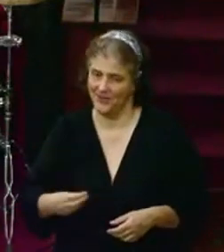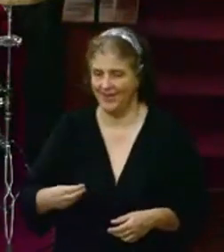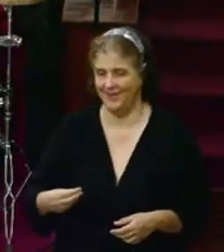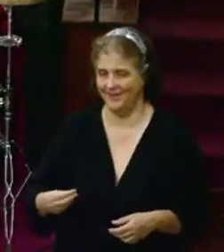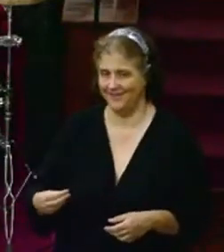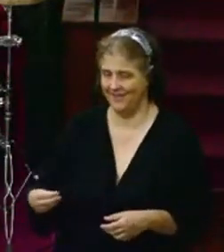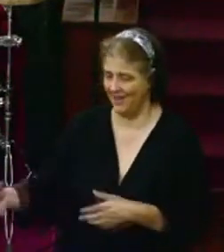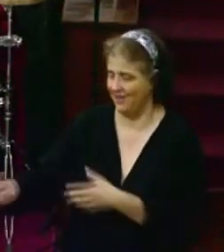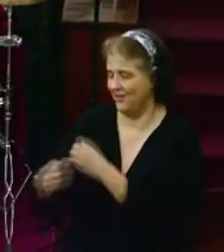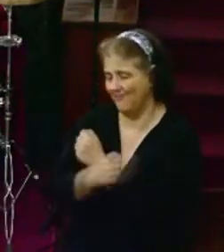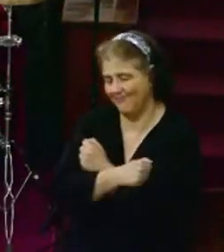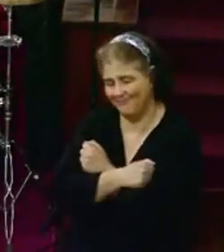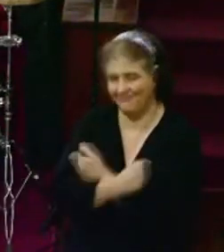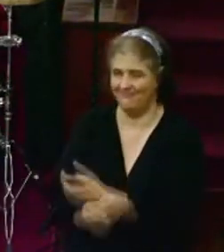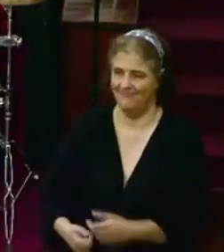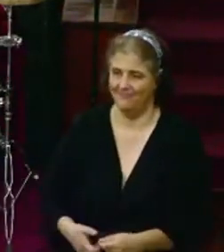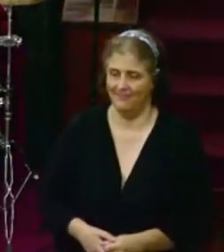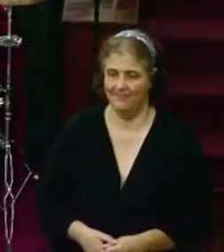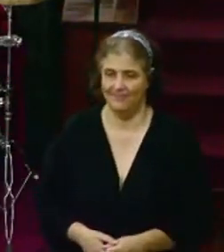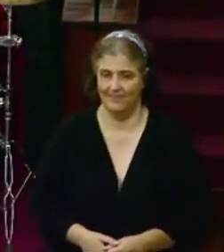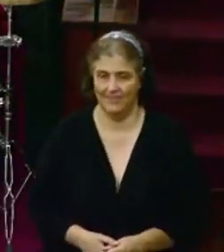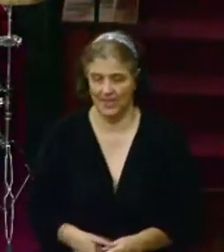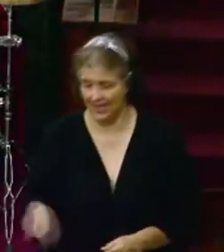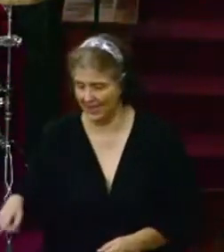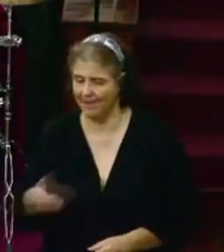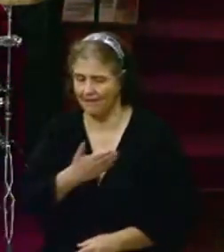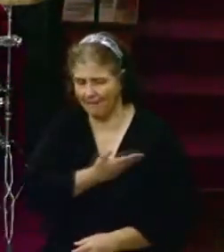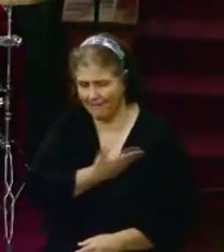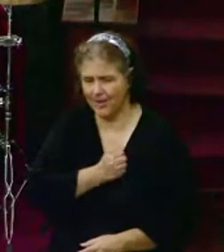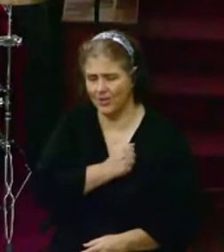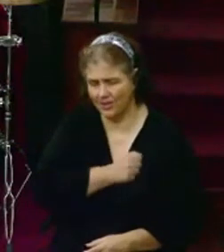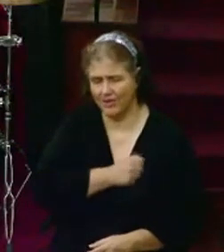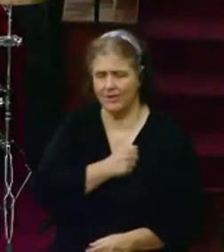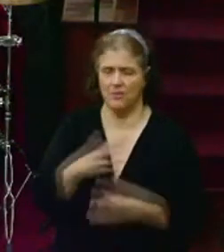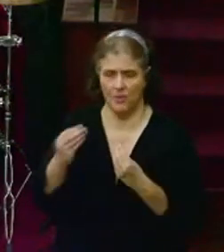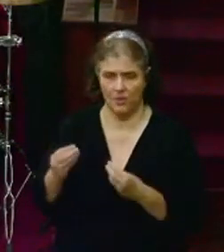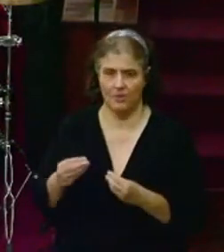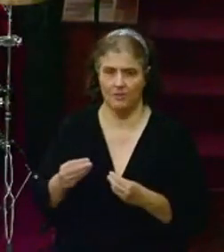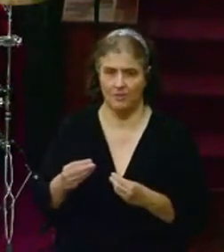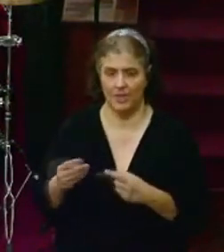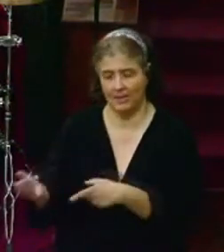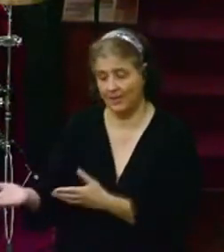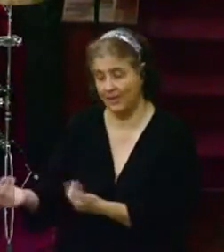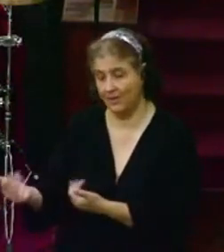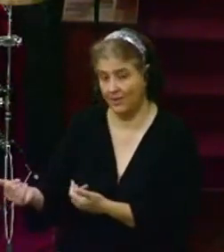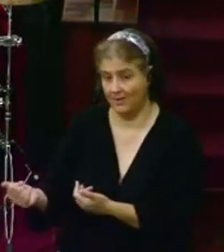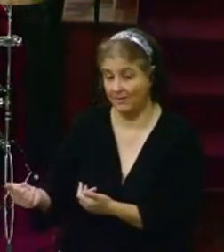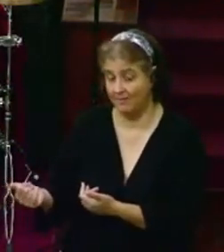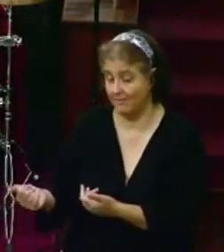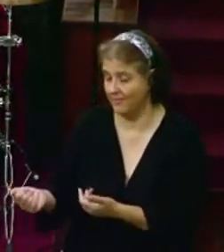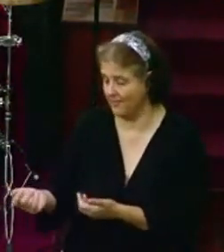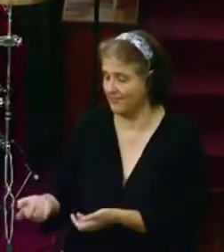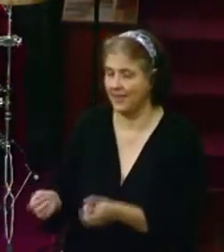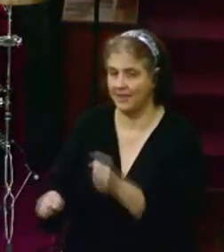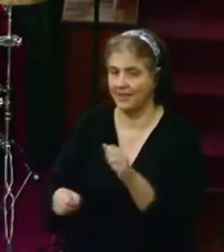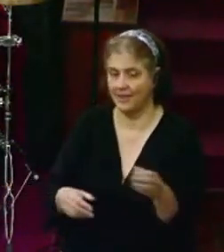em alta estima e está oferecendo a este rapaz que está enfermo a esperança na pessoa de